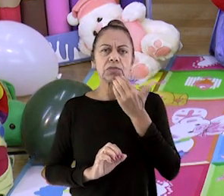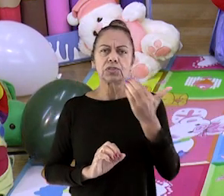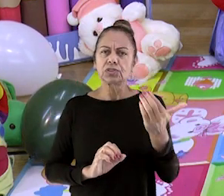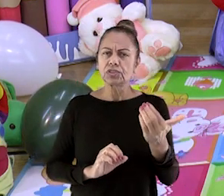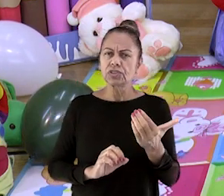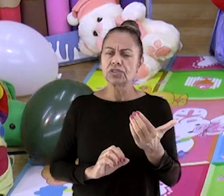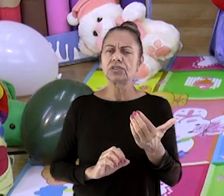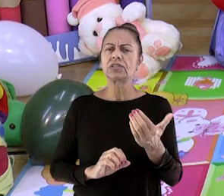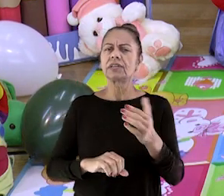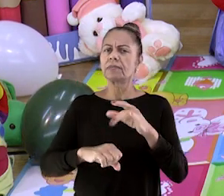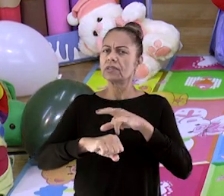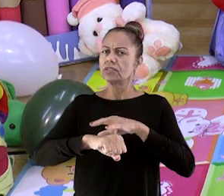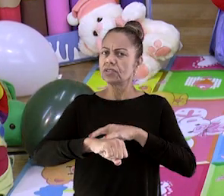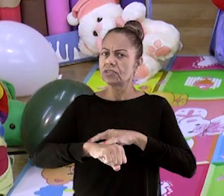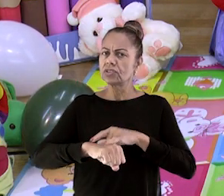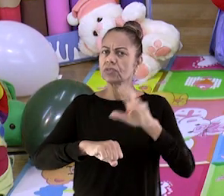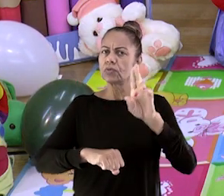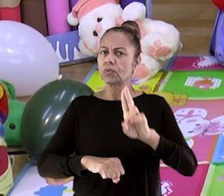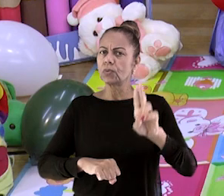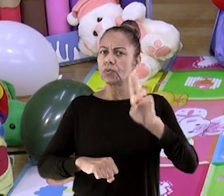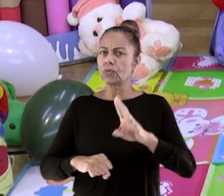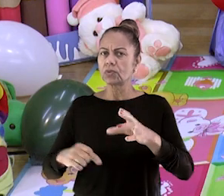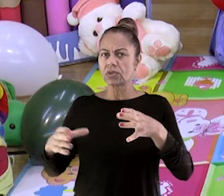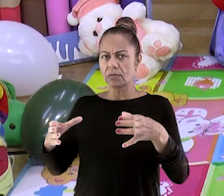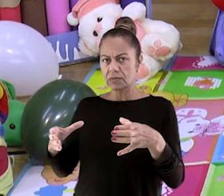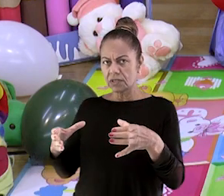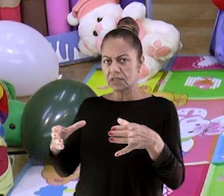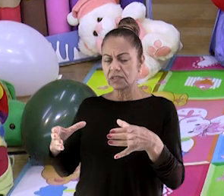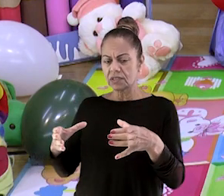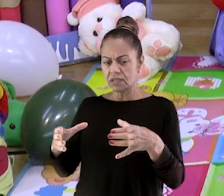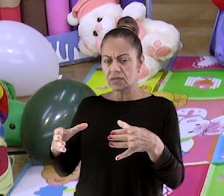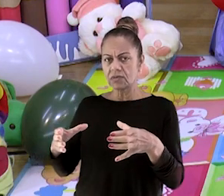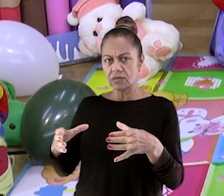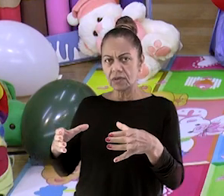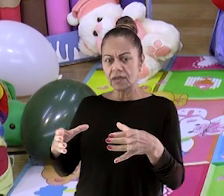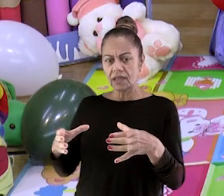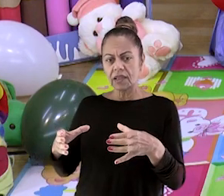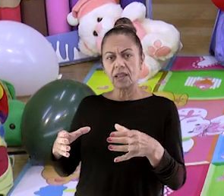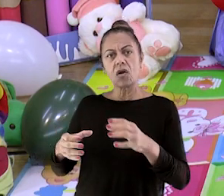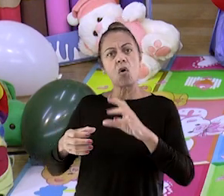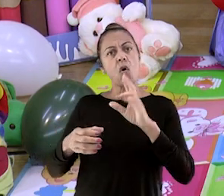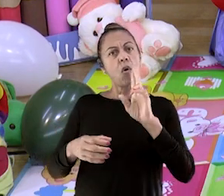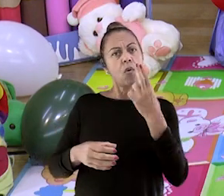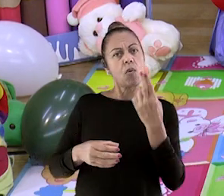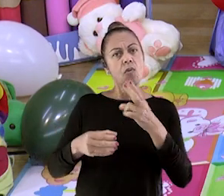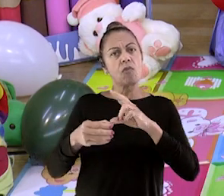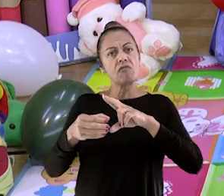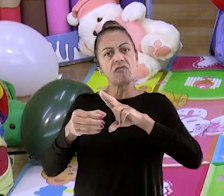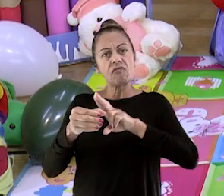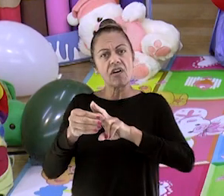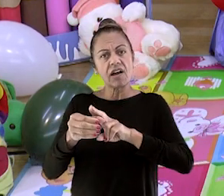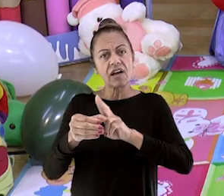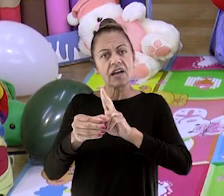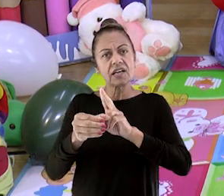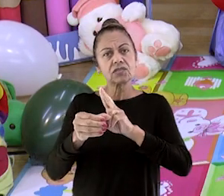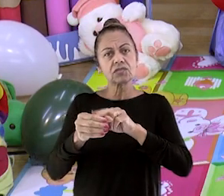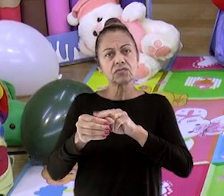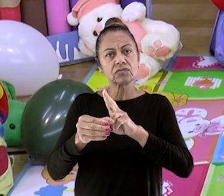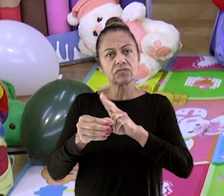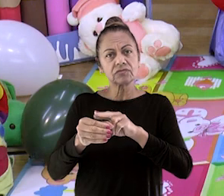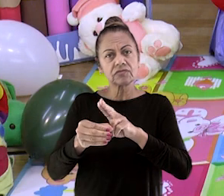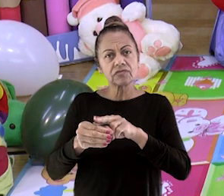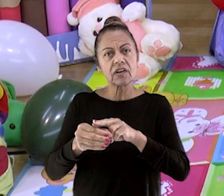pedir para fazer xixi e usar o penico com fundo ou vaso deu vontade de fazer